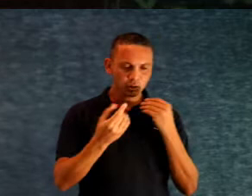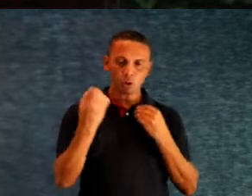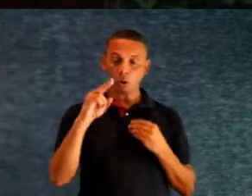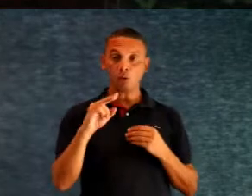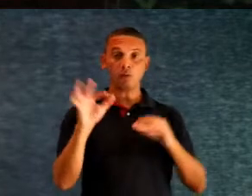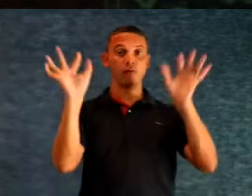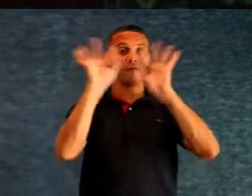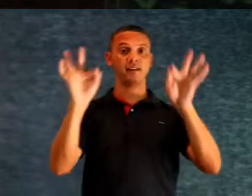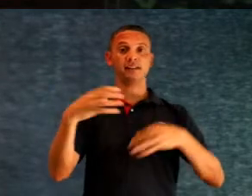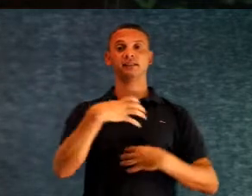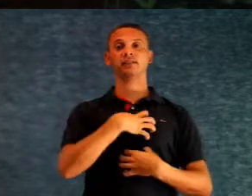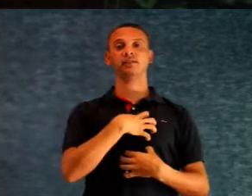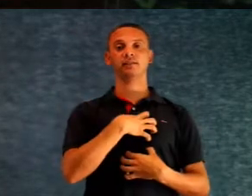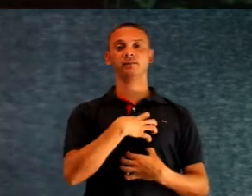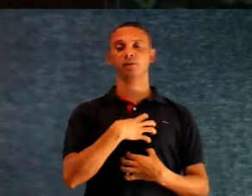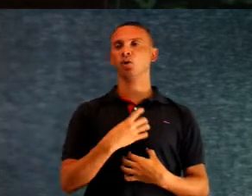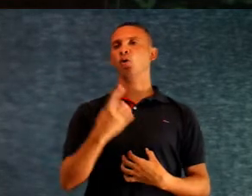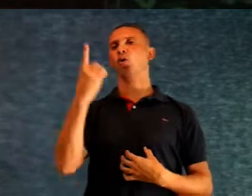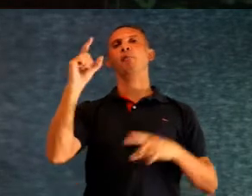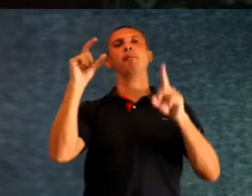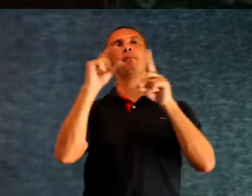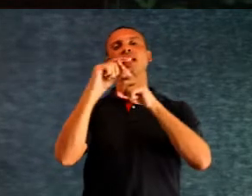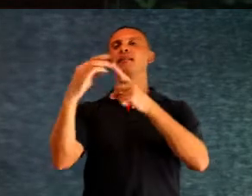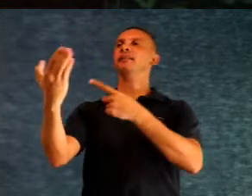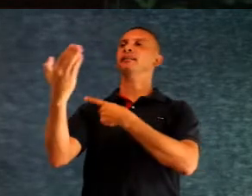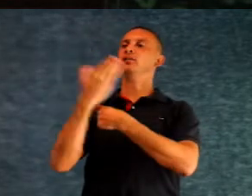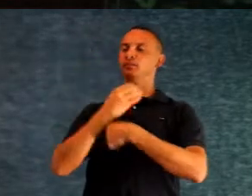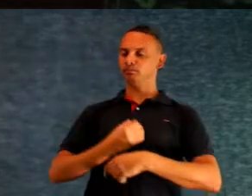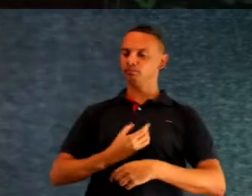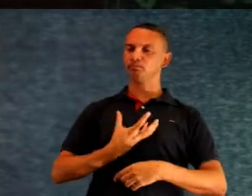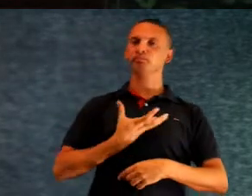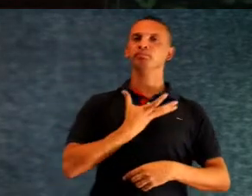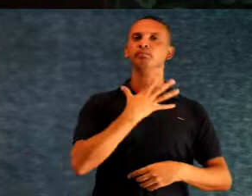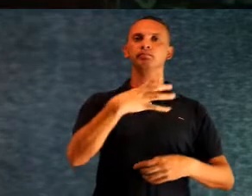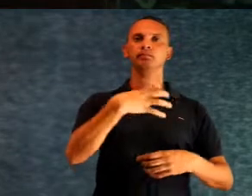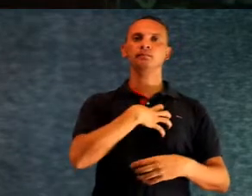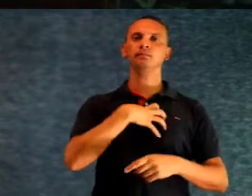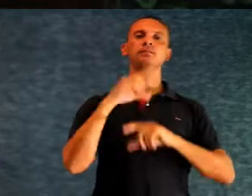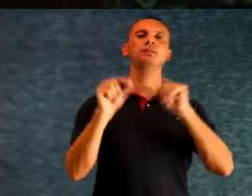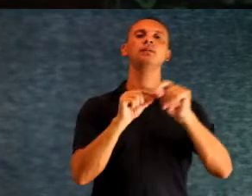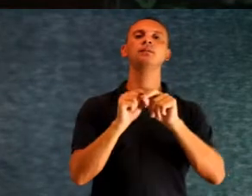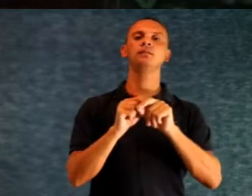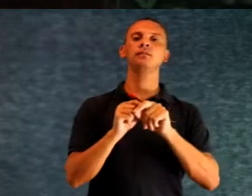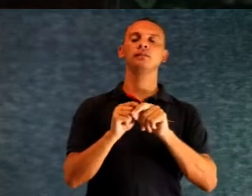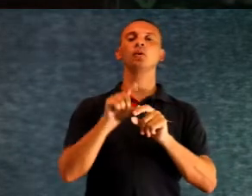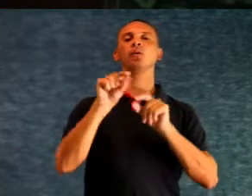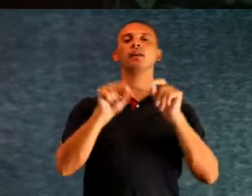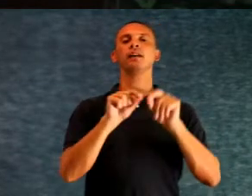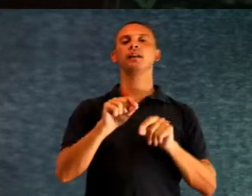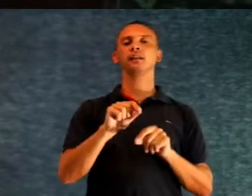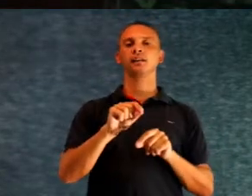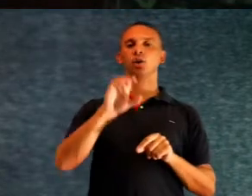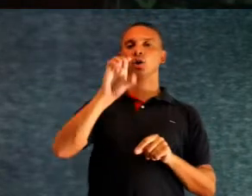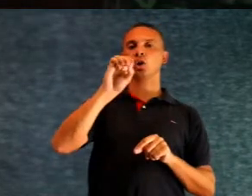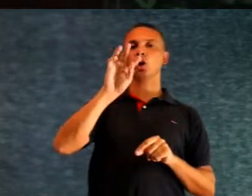restaurante um prato de frios, de salame, de presunto, aí o Drummond dizia, isto está otimamente riguante-me